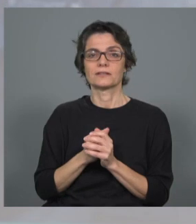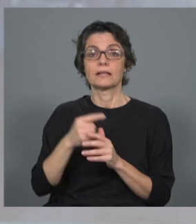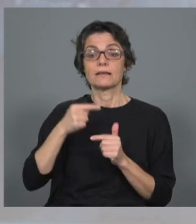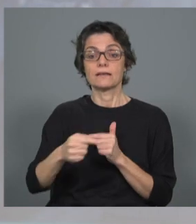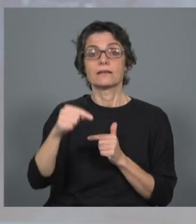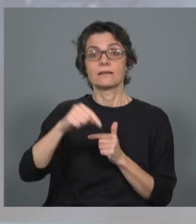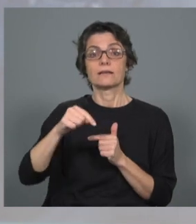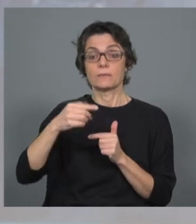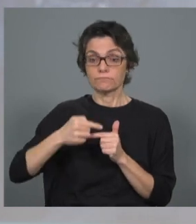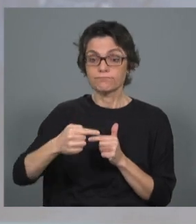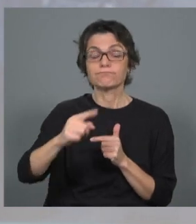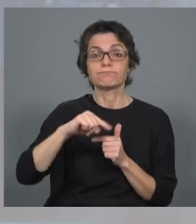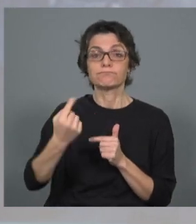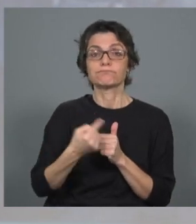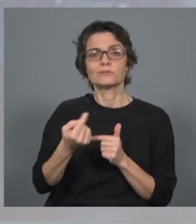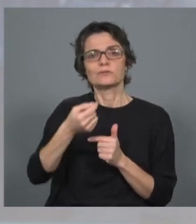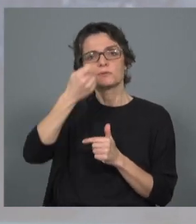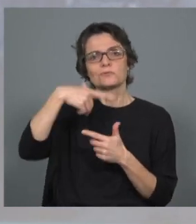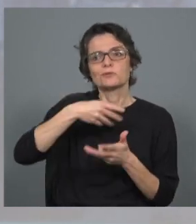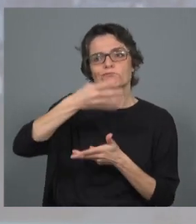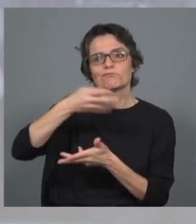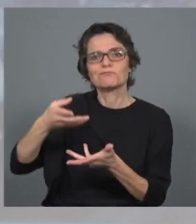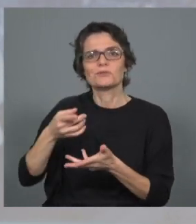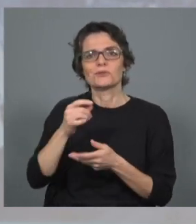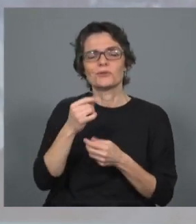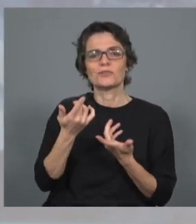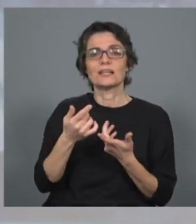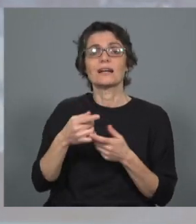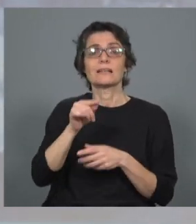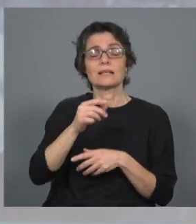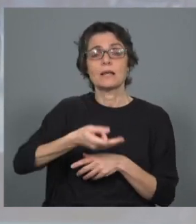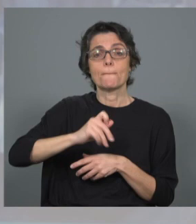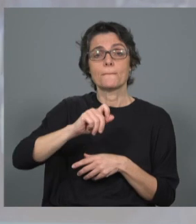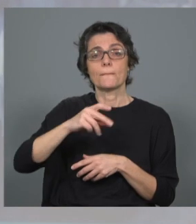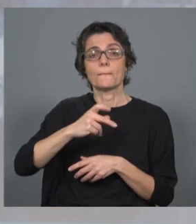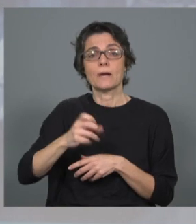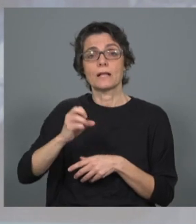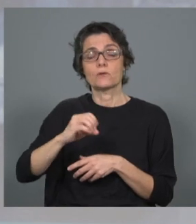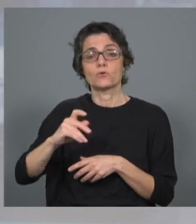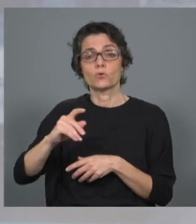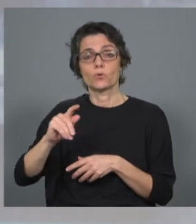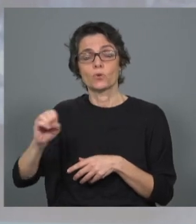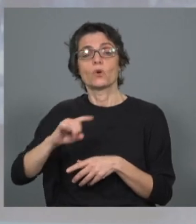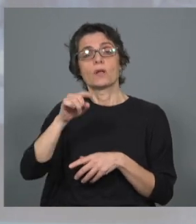semana e ao longo desta semana partilhamos histórias que partem todas de Palassolo, em Bragança, o local onde